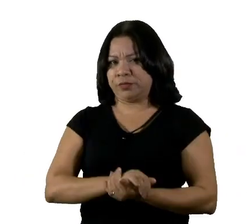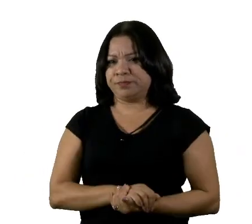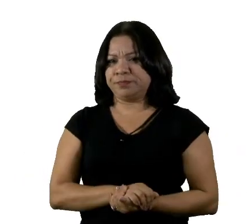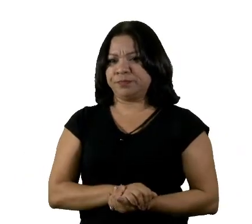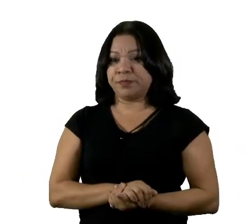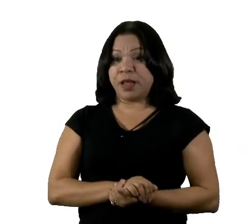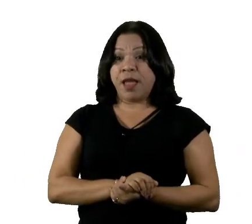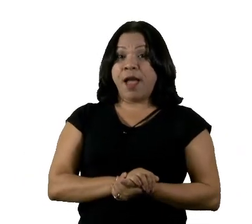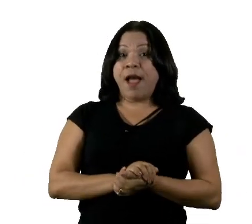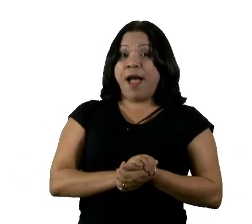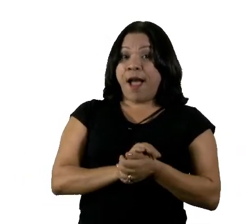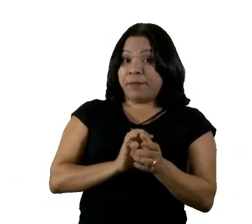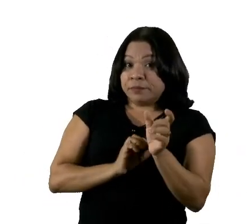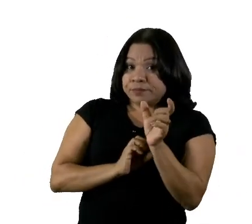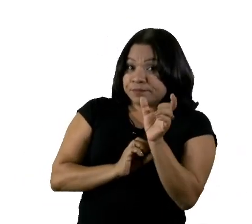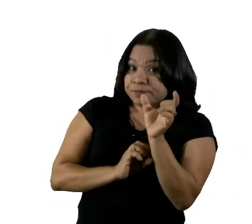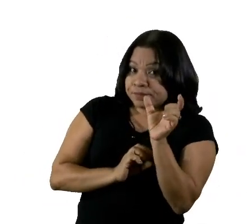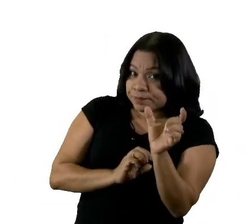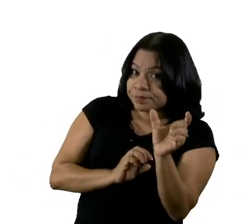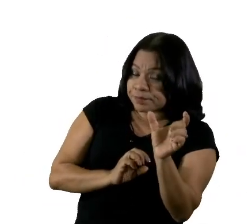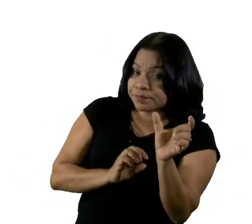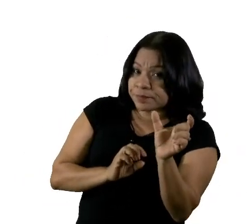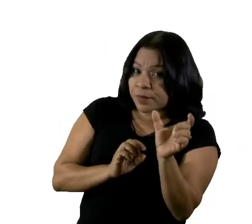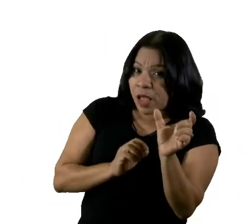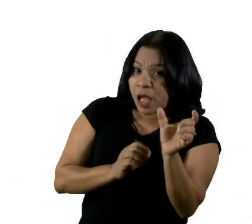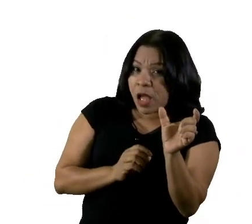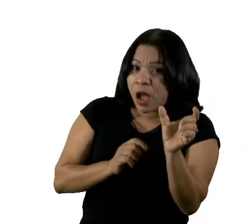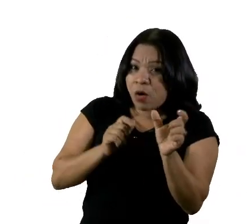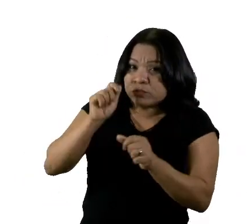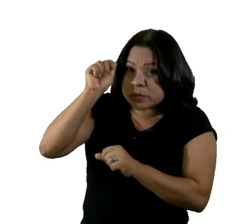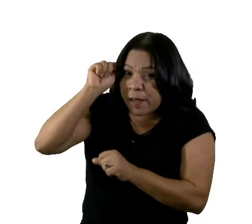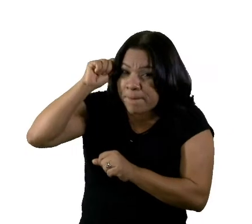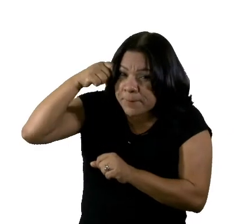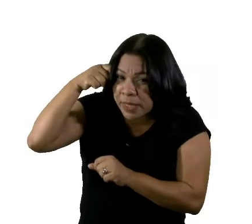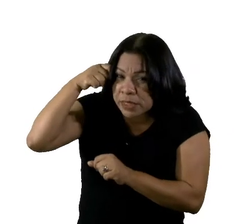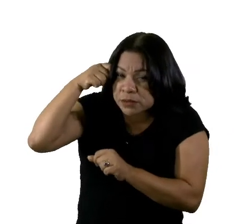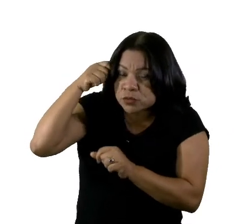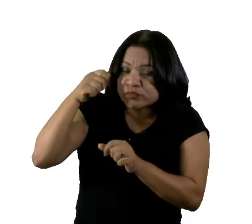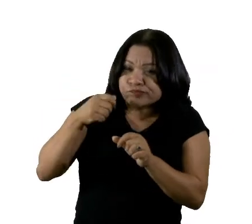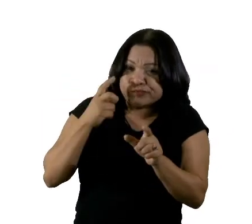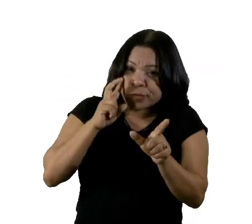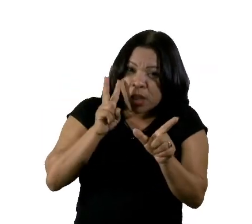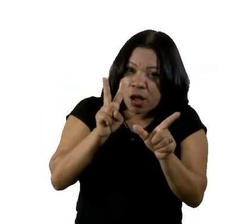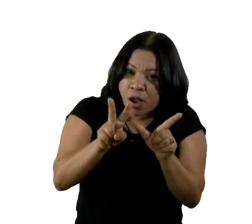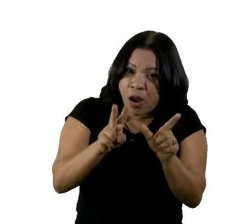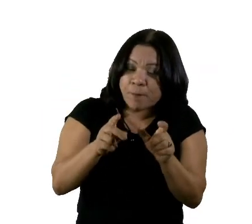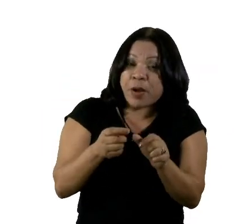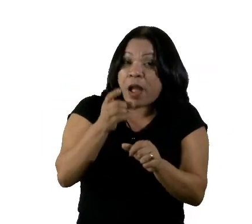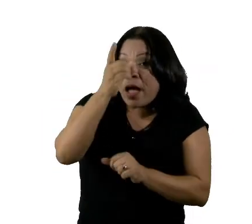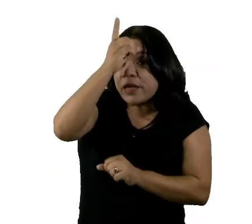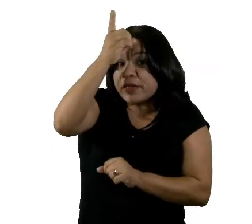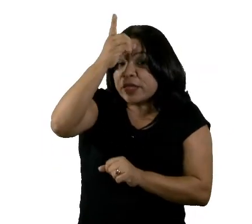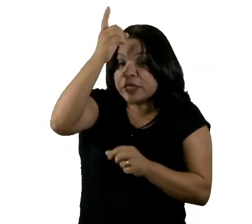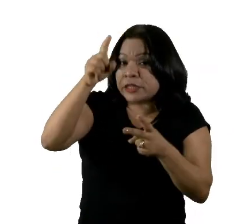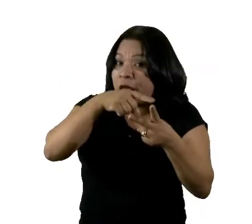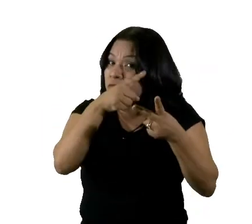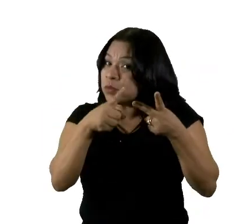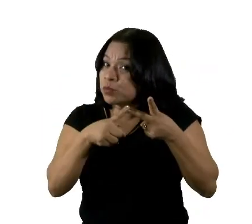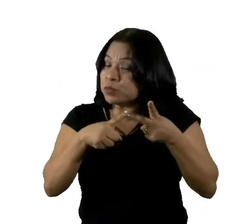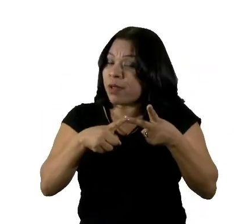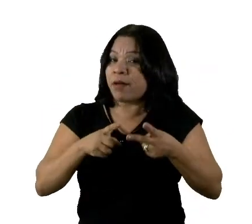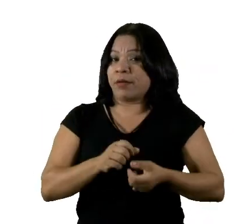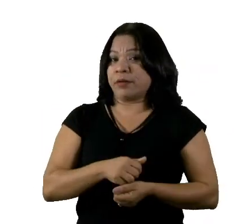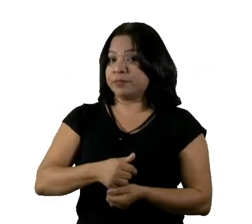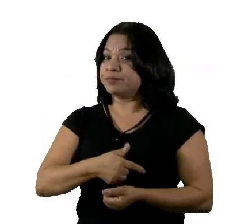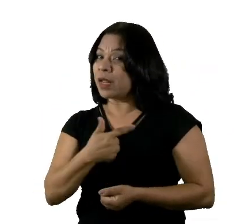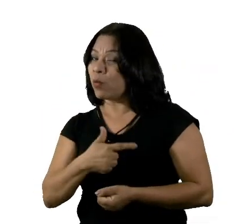no parágrafo são as ideias secundárias. Aí, detalhou o